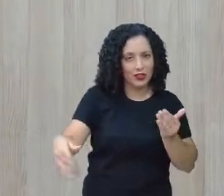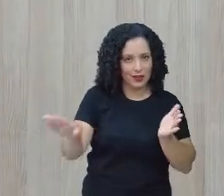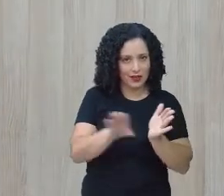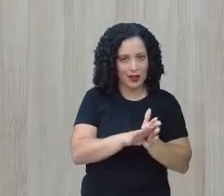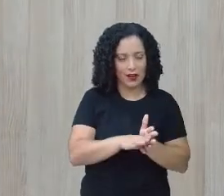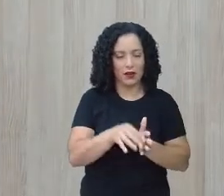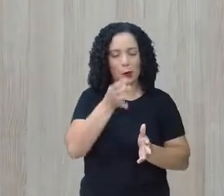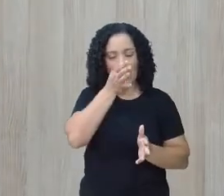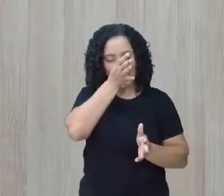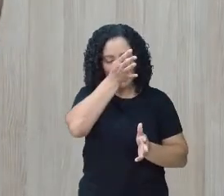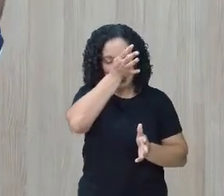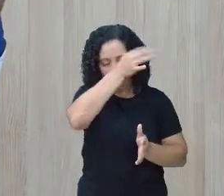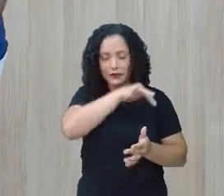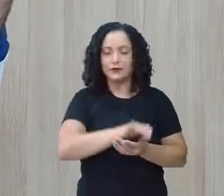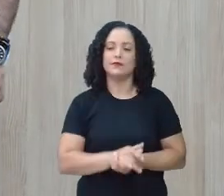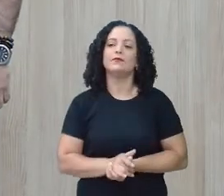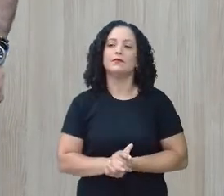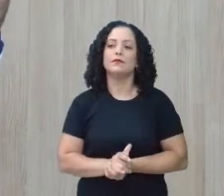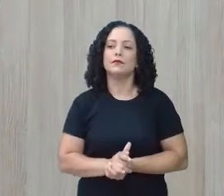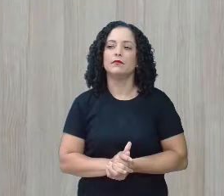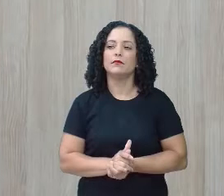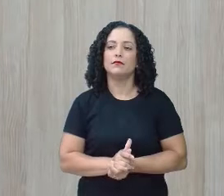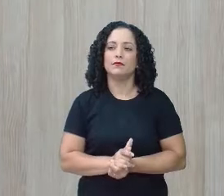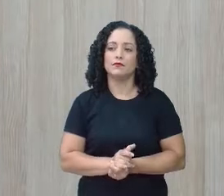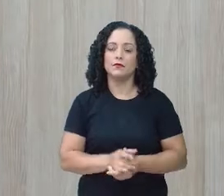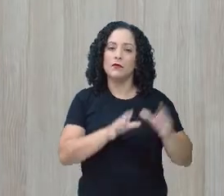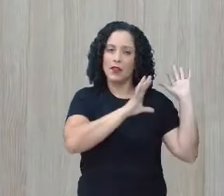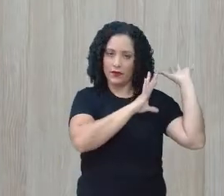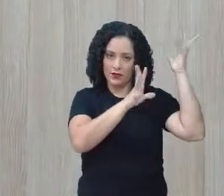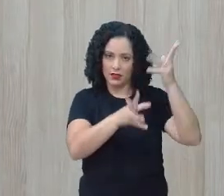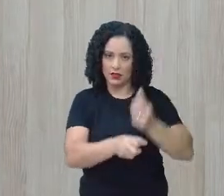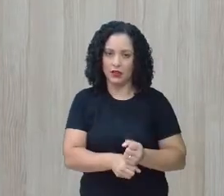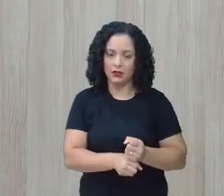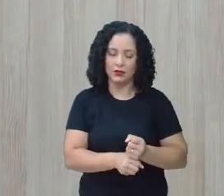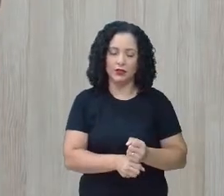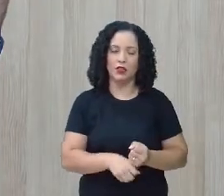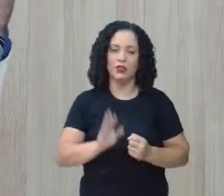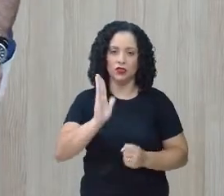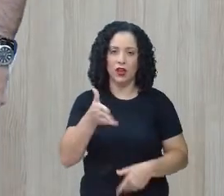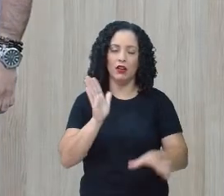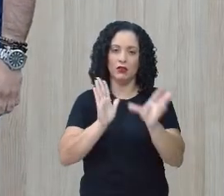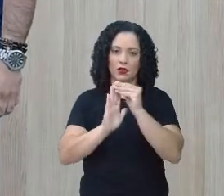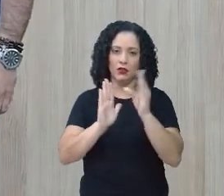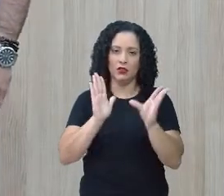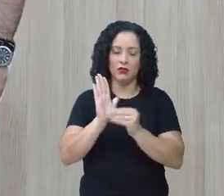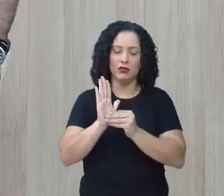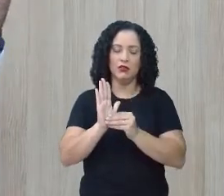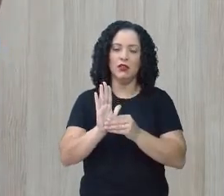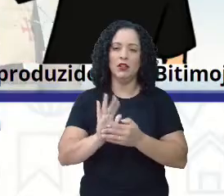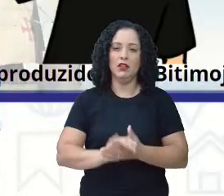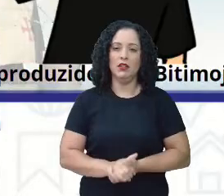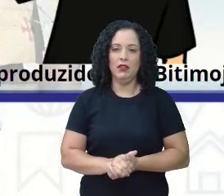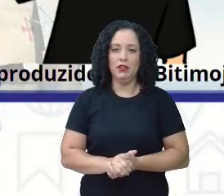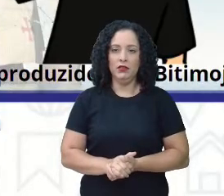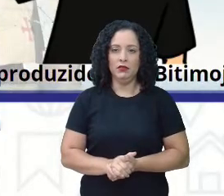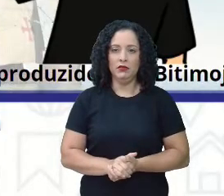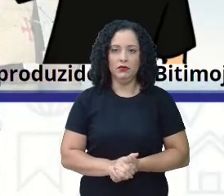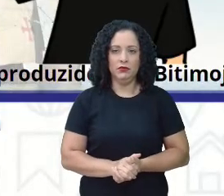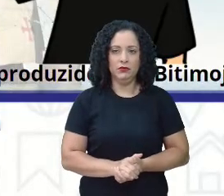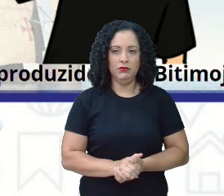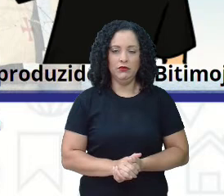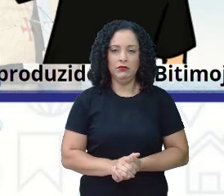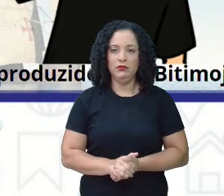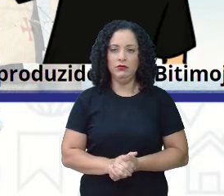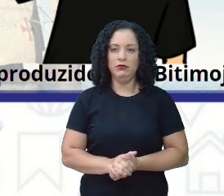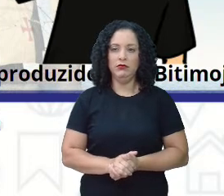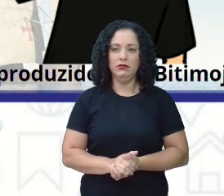então recapitulando, revisando aqui, né, aquilo que a gente disse, resumindo. Então, a expansão marítima foi o